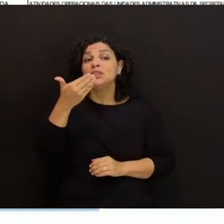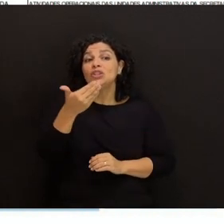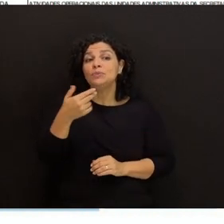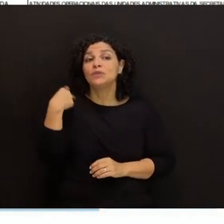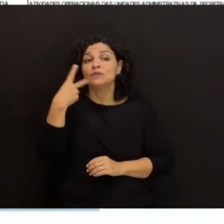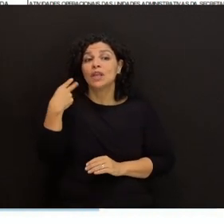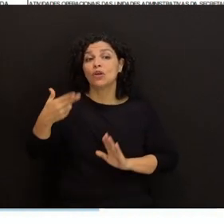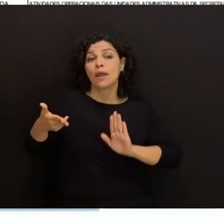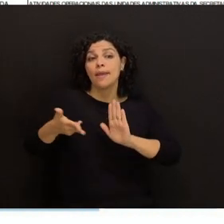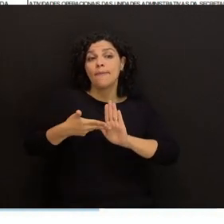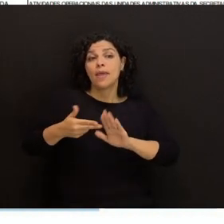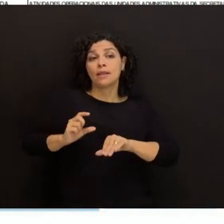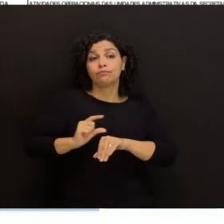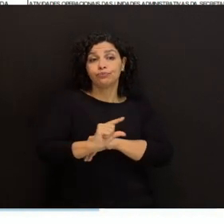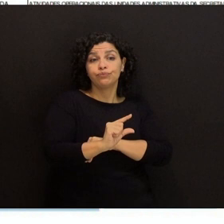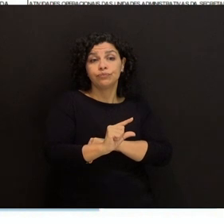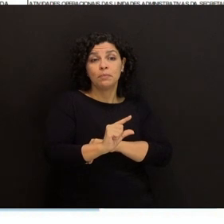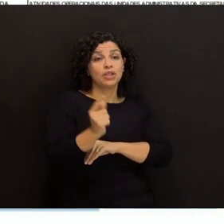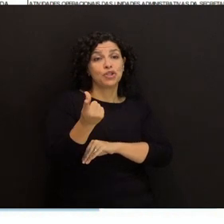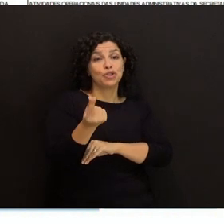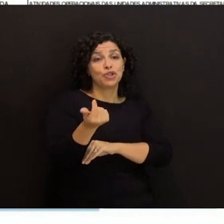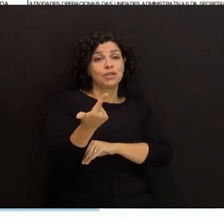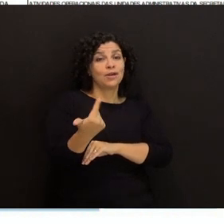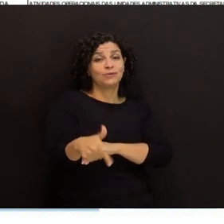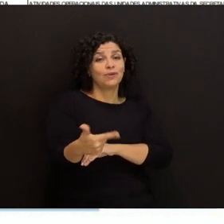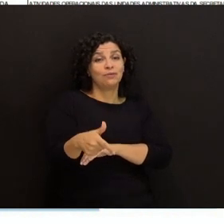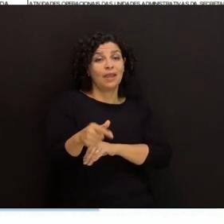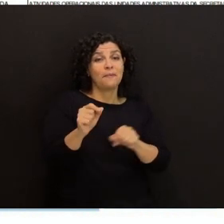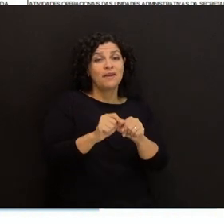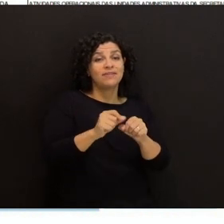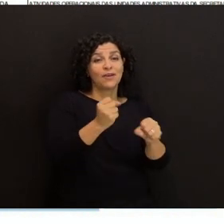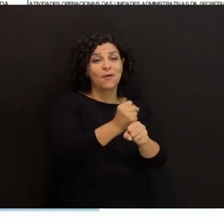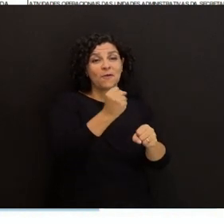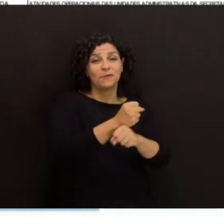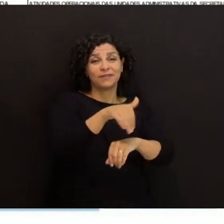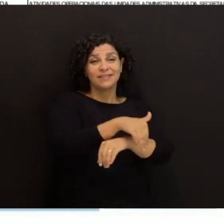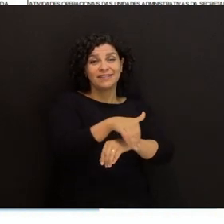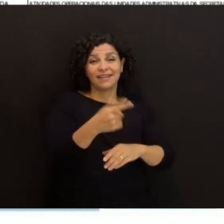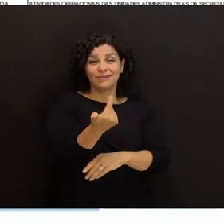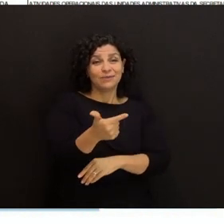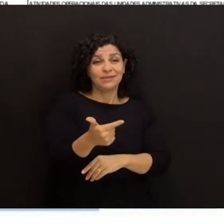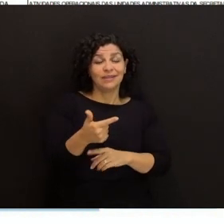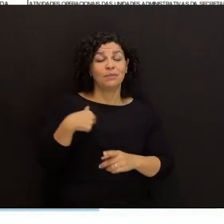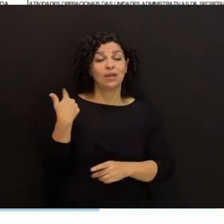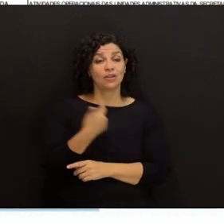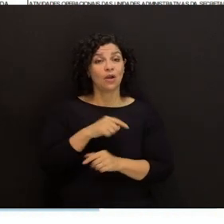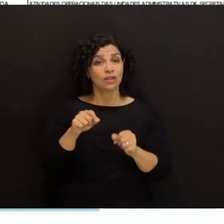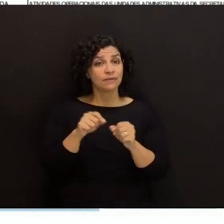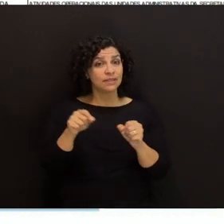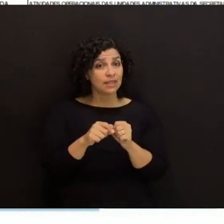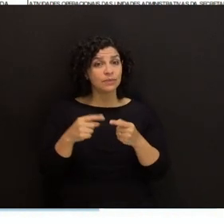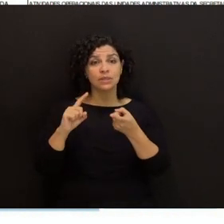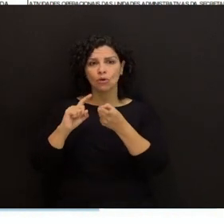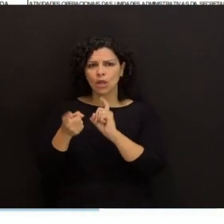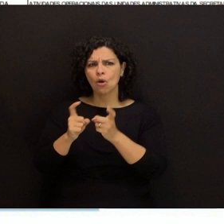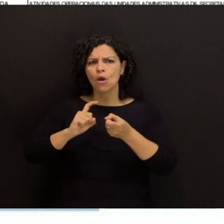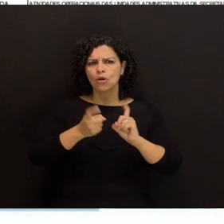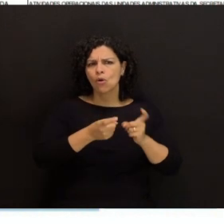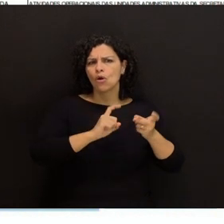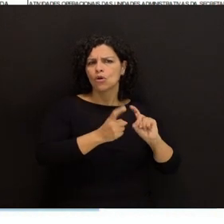dos vereadores eu fico triste senhores porque nós fizemos várias reuniões em